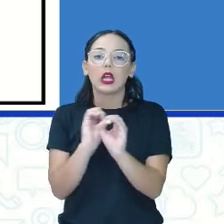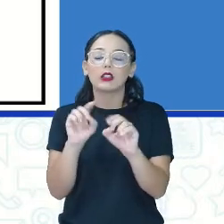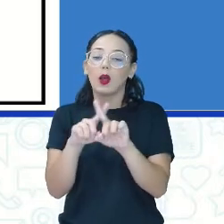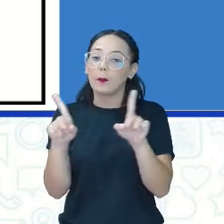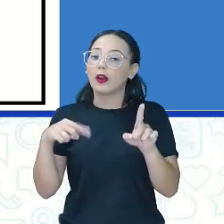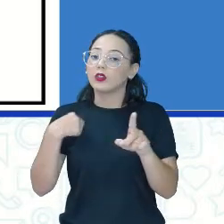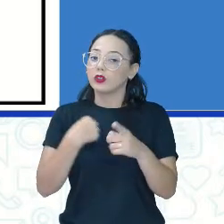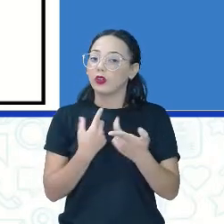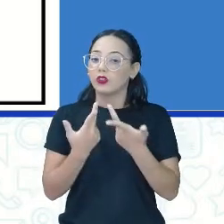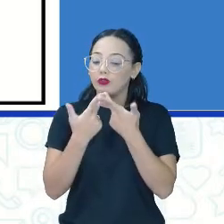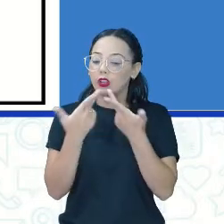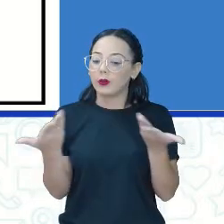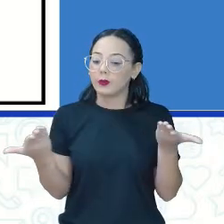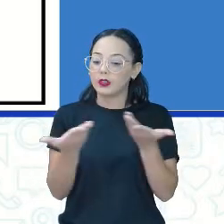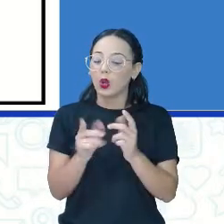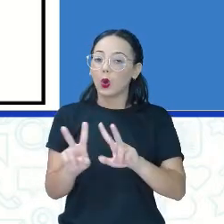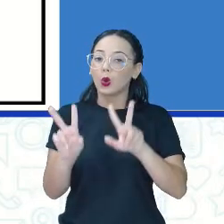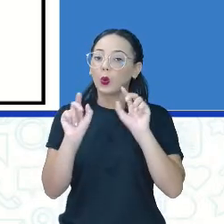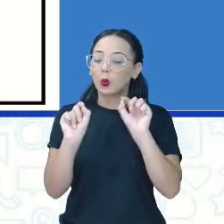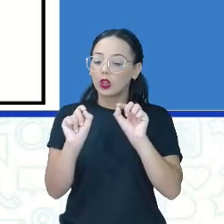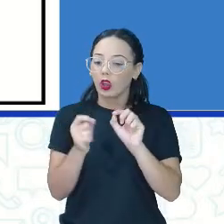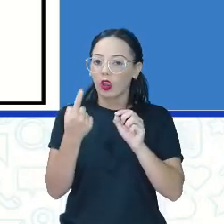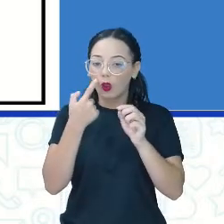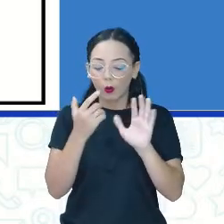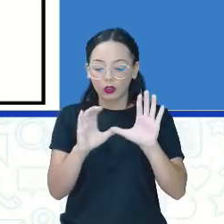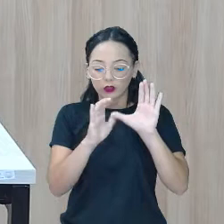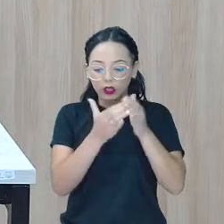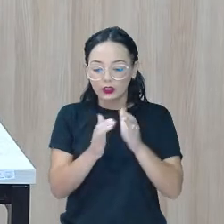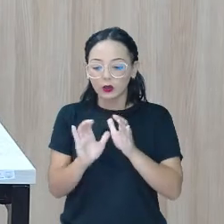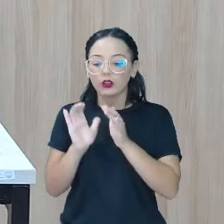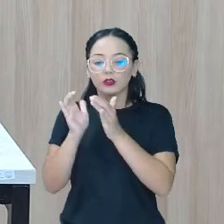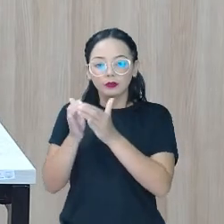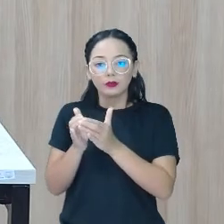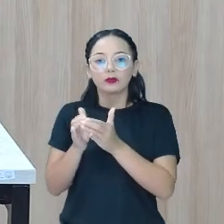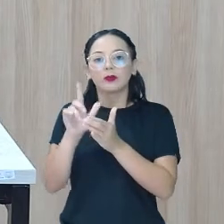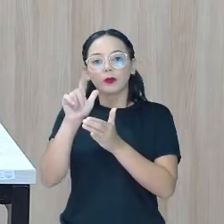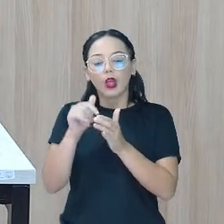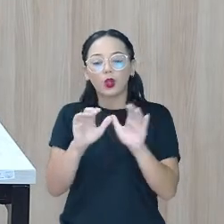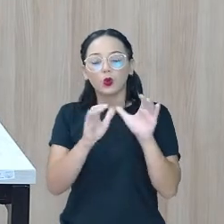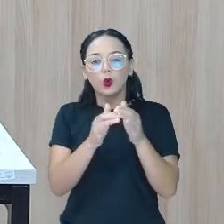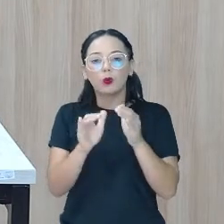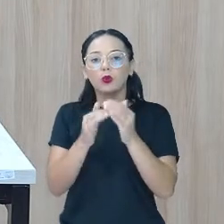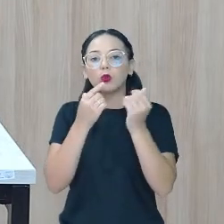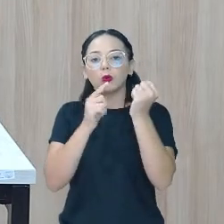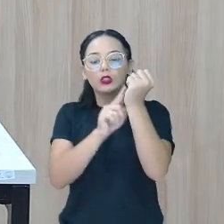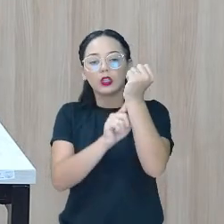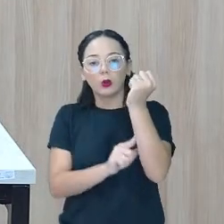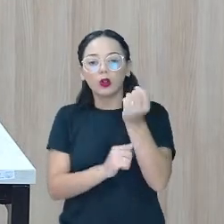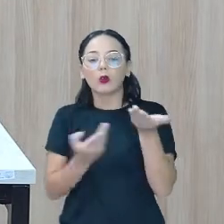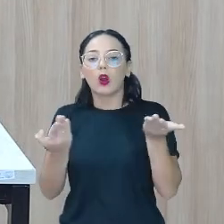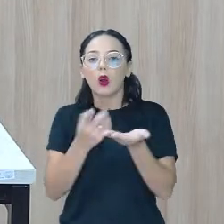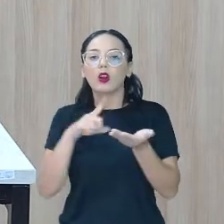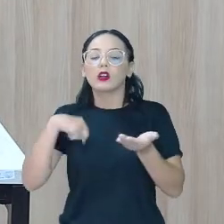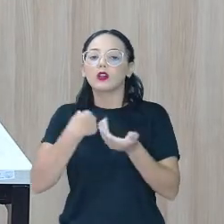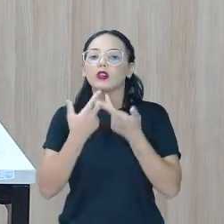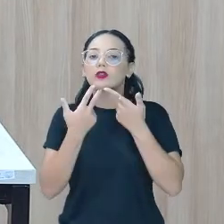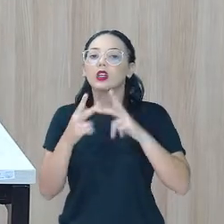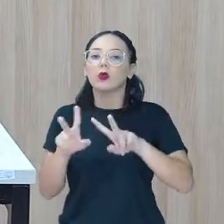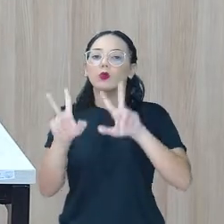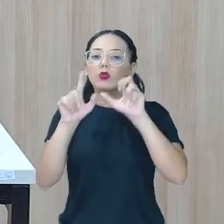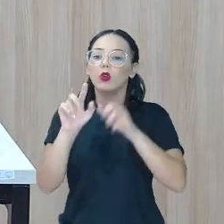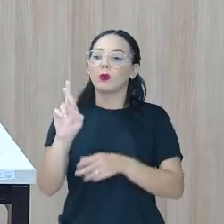a gente está falando agora, além dessa classificação, né, do grupo sanguíneo, a gente está falando agora do fator